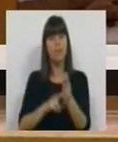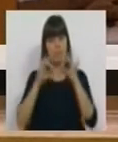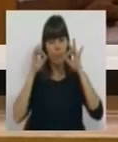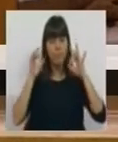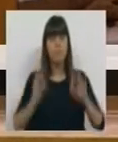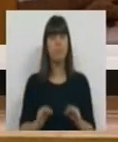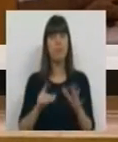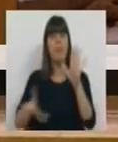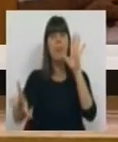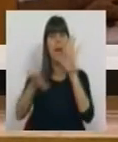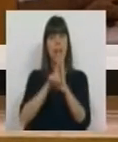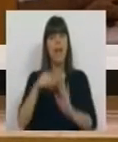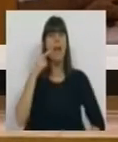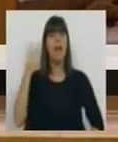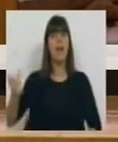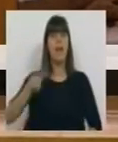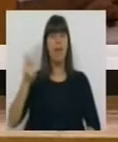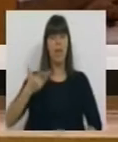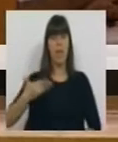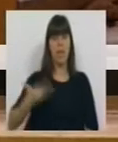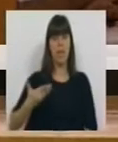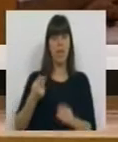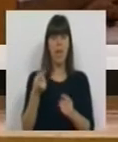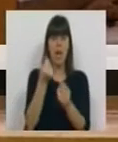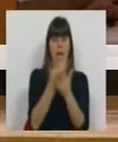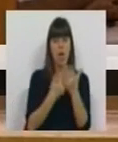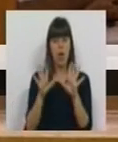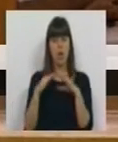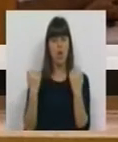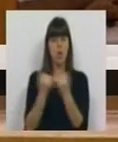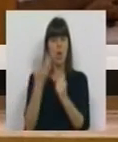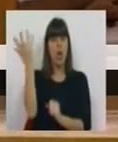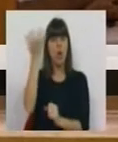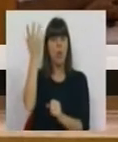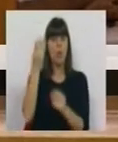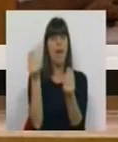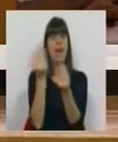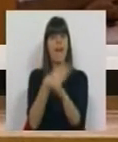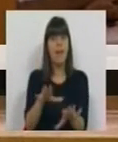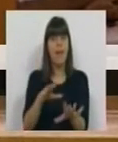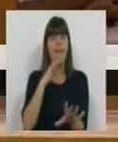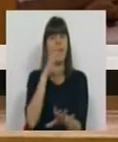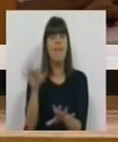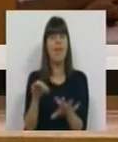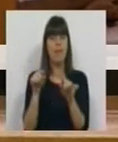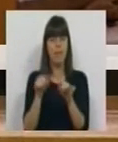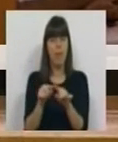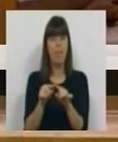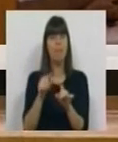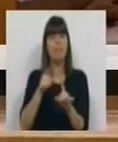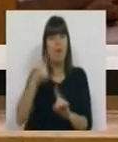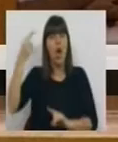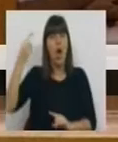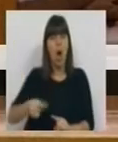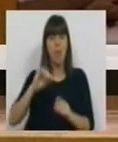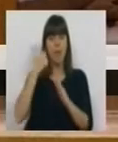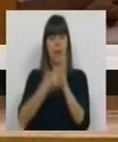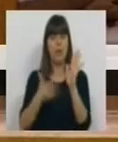efetivação na lei e na vida de direitos económicos, sociais e culturais das crianças e das famílias é uma